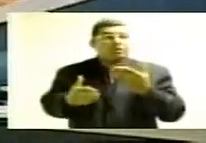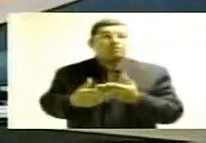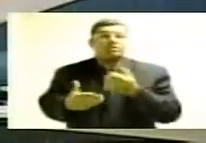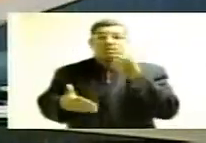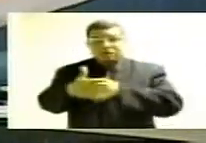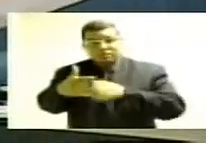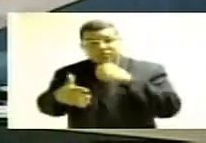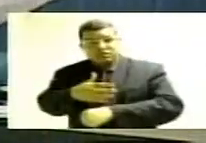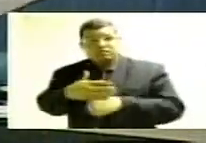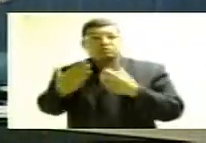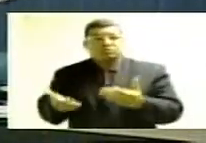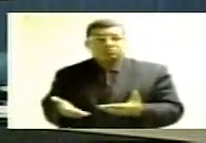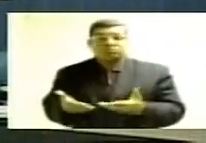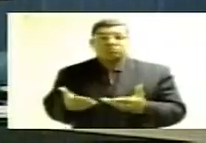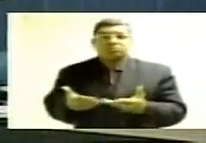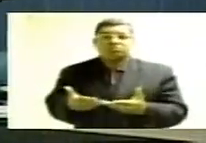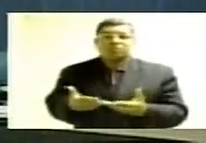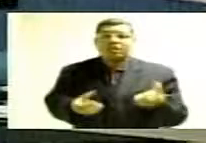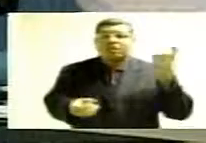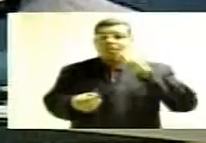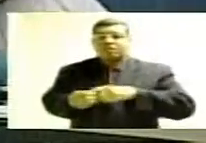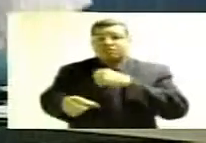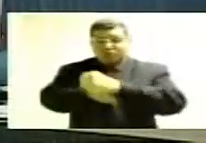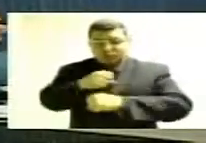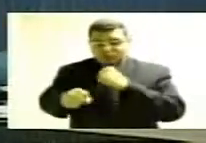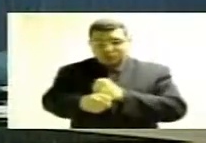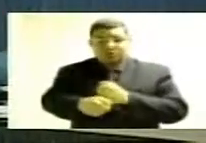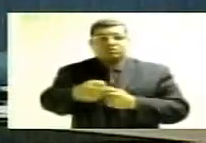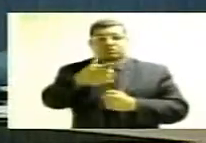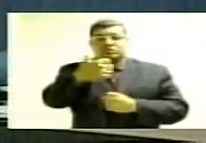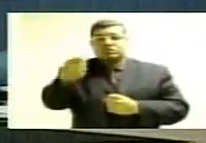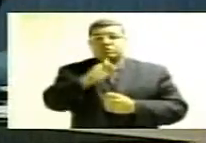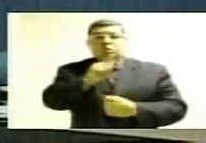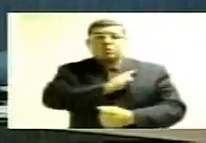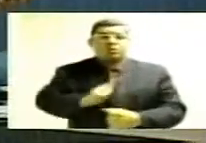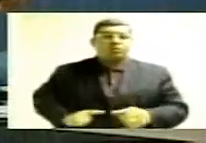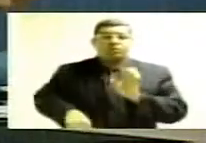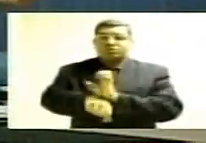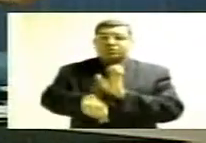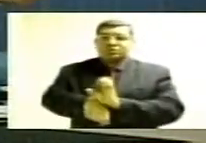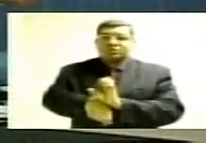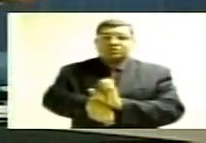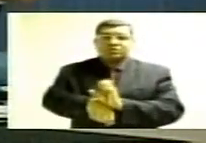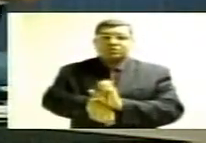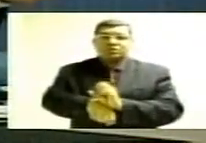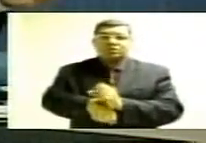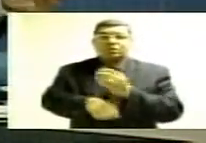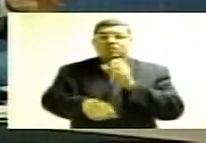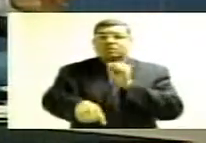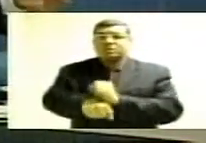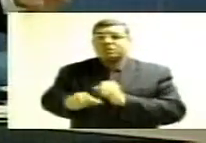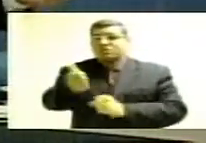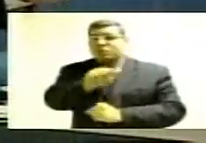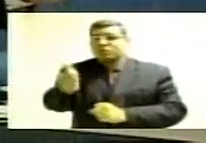ser cobrado. Vem 2012, o governo do estado empenhou